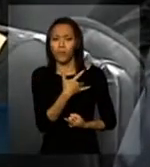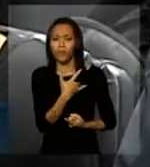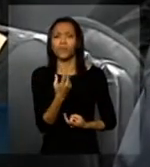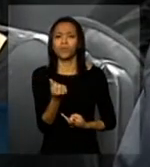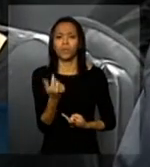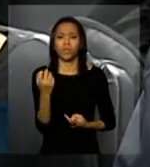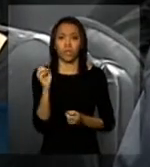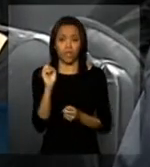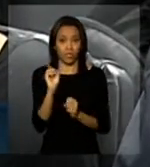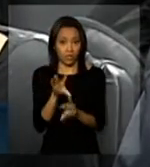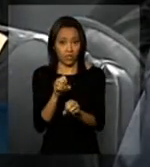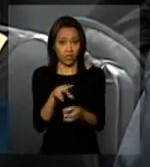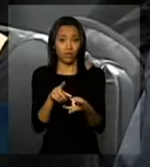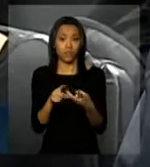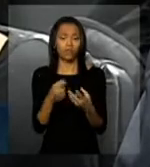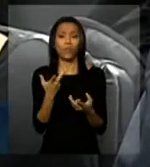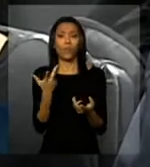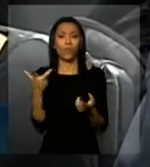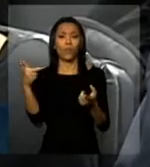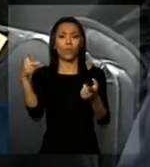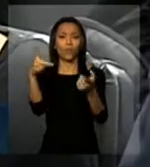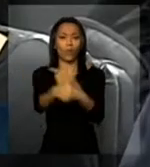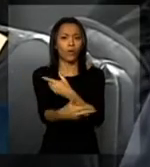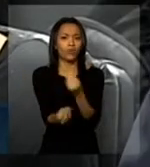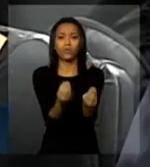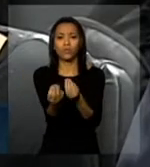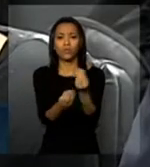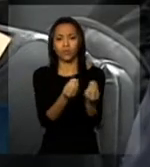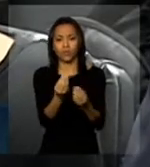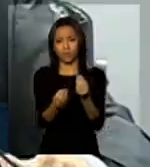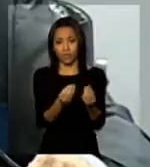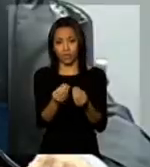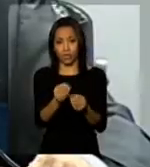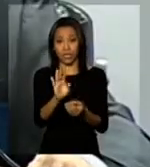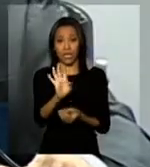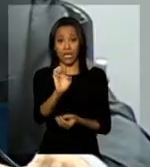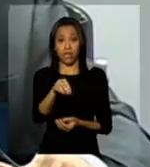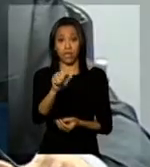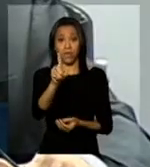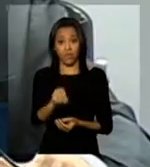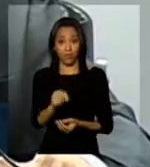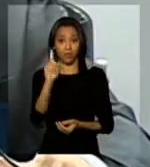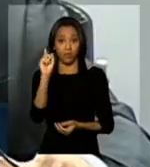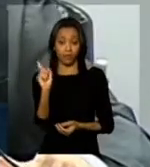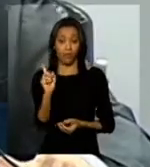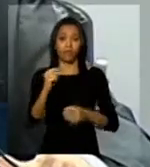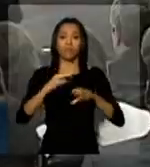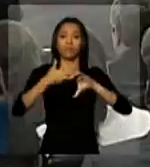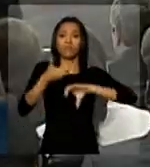um detalhamento do corte das emendas parlamentares. Obrigada.